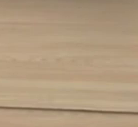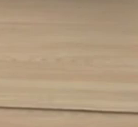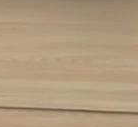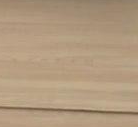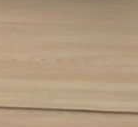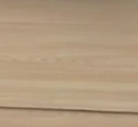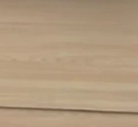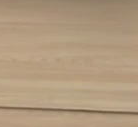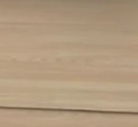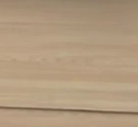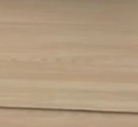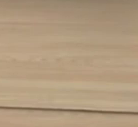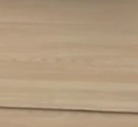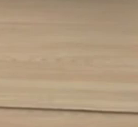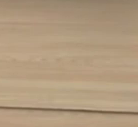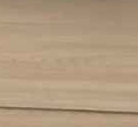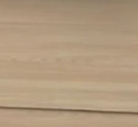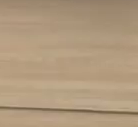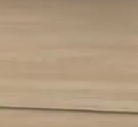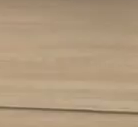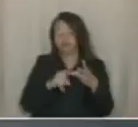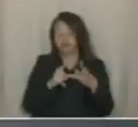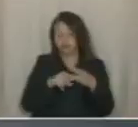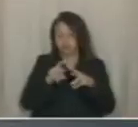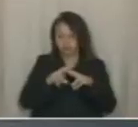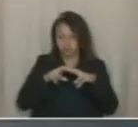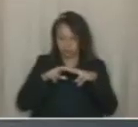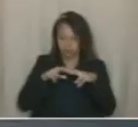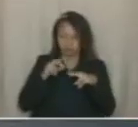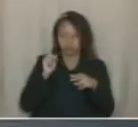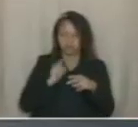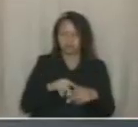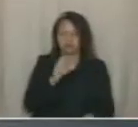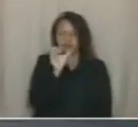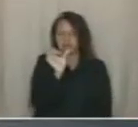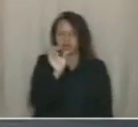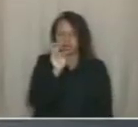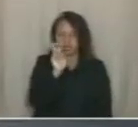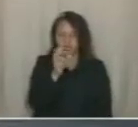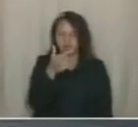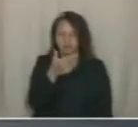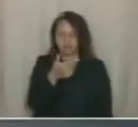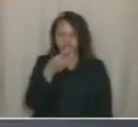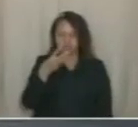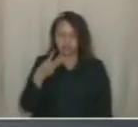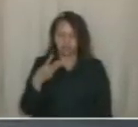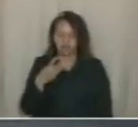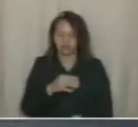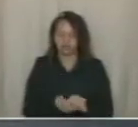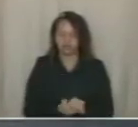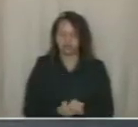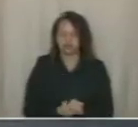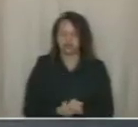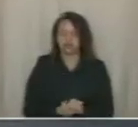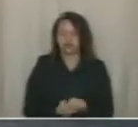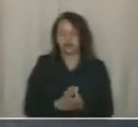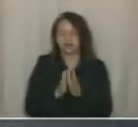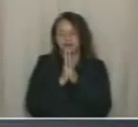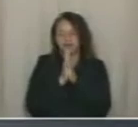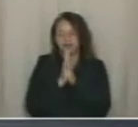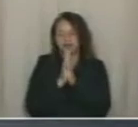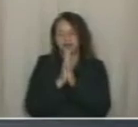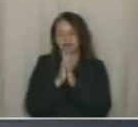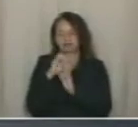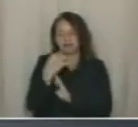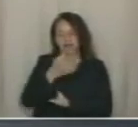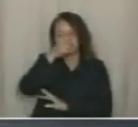vereadora Cida Pedrosa, através de requerimento. O requerimento de 6523 é um apelo para